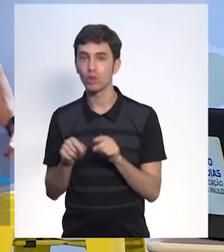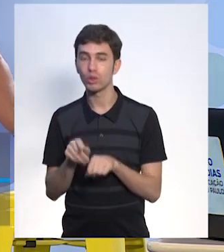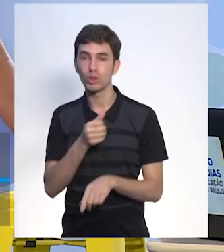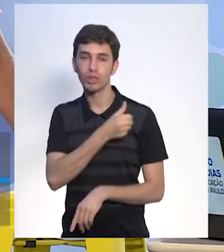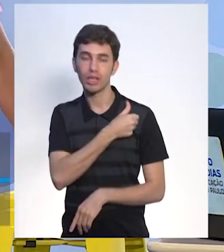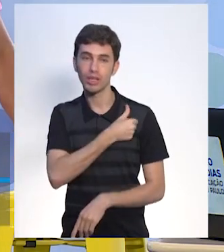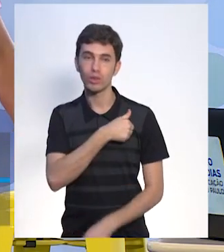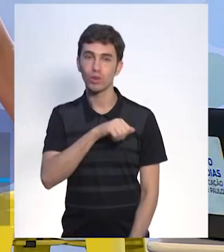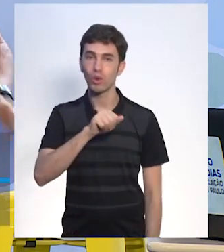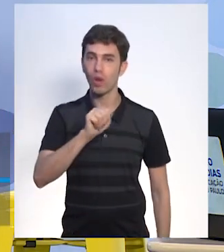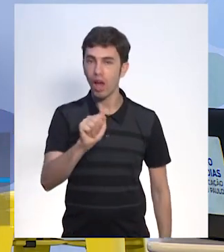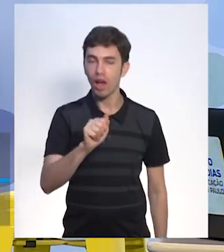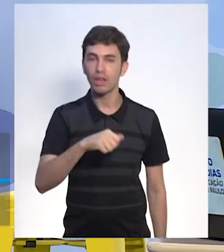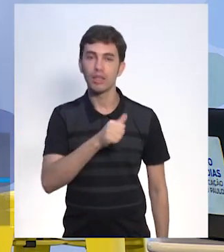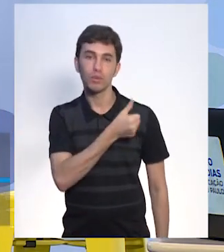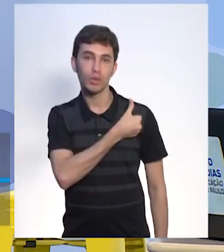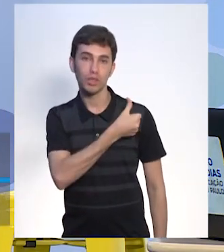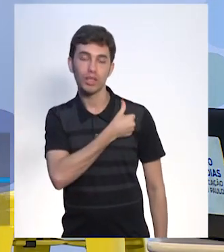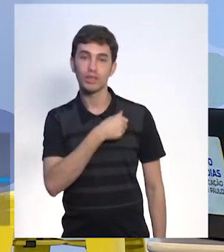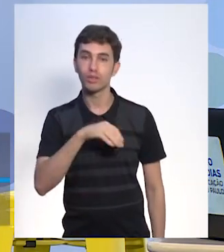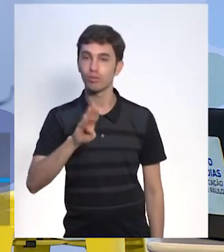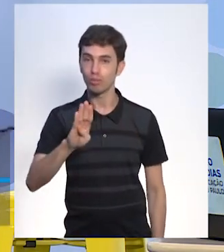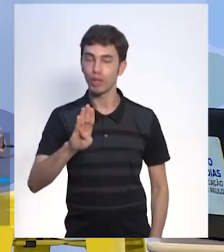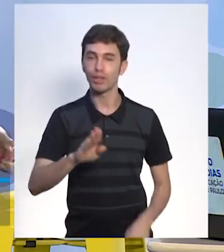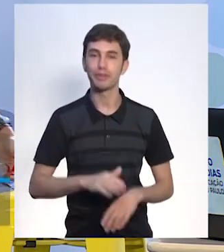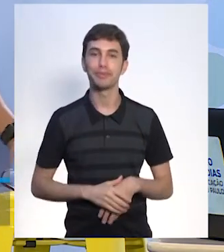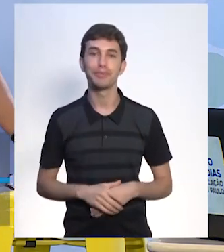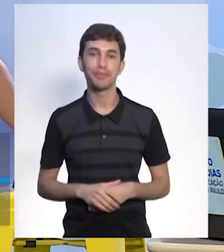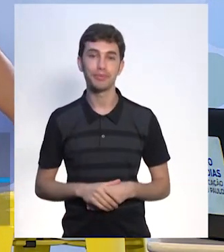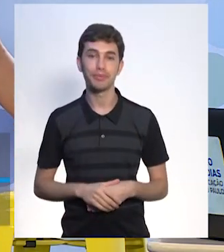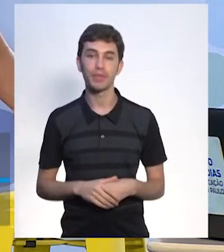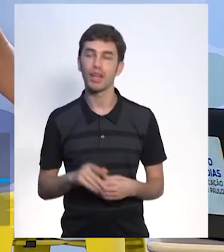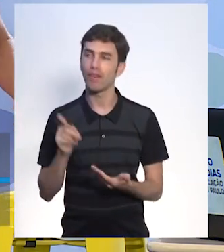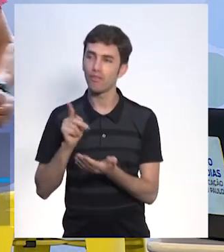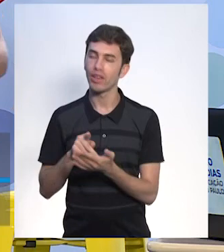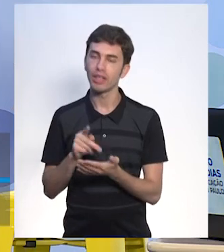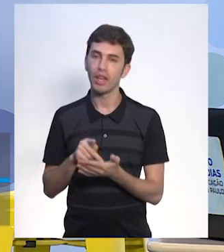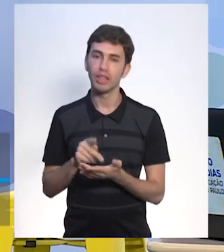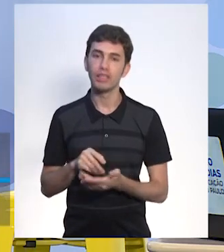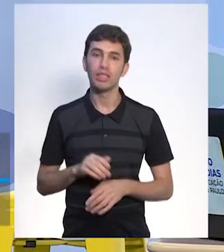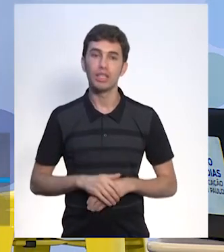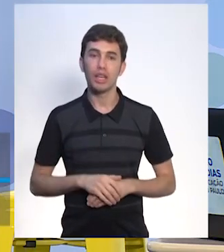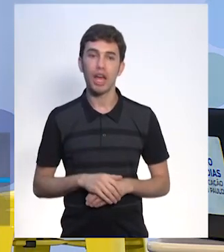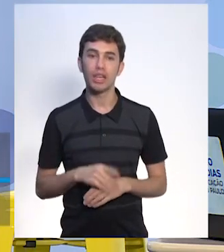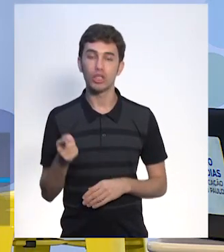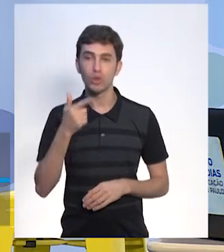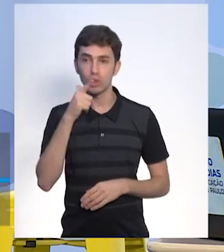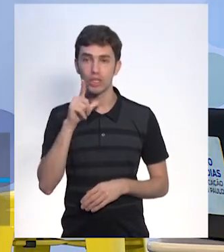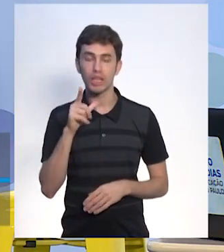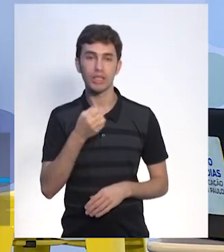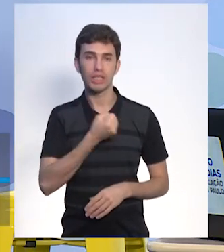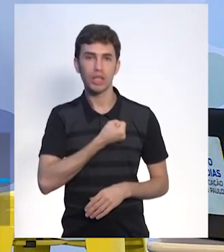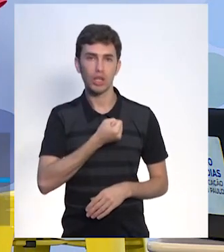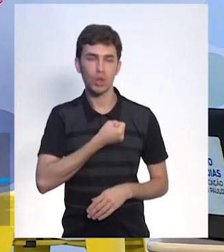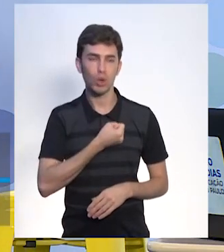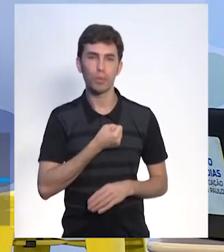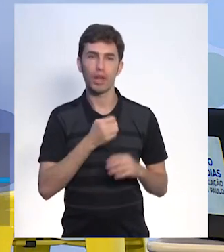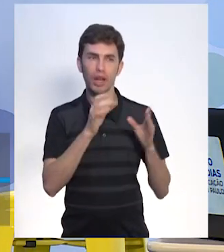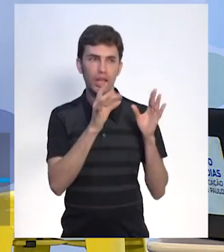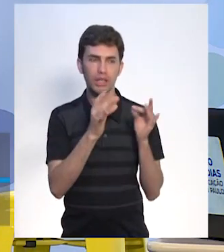do 6º B. Olha, é verdade, a gente conseguiria enumerar aqui bem mais que